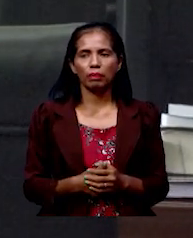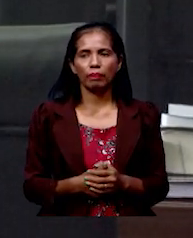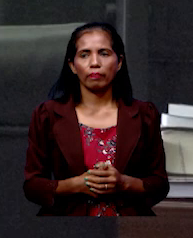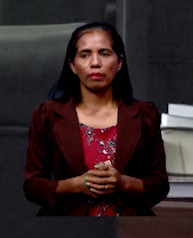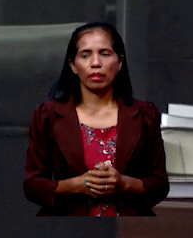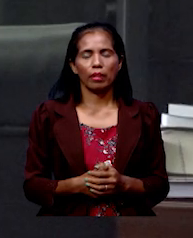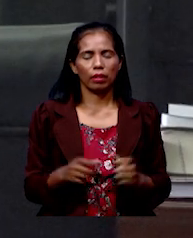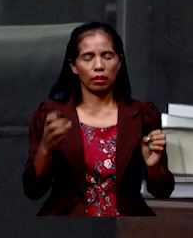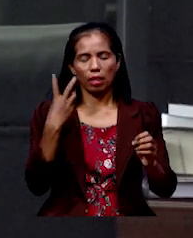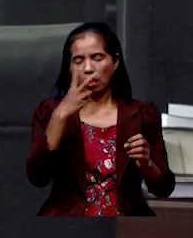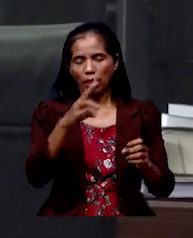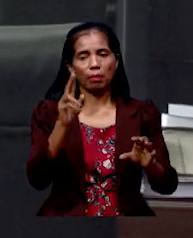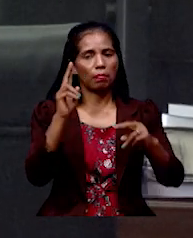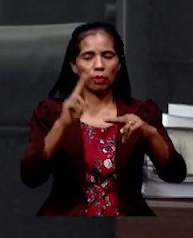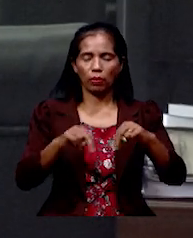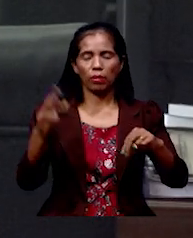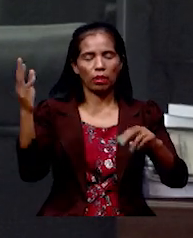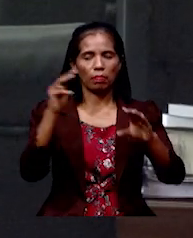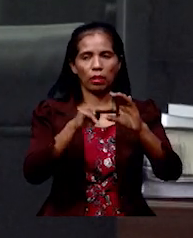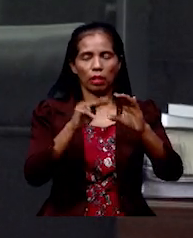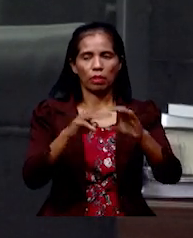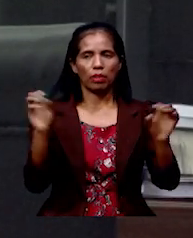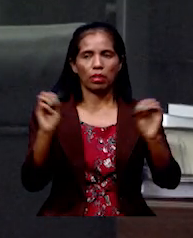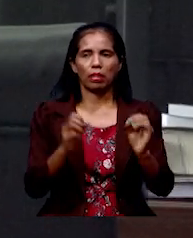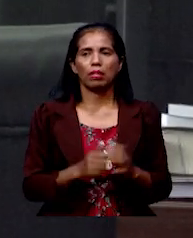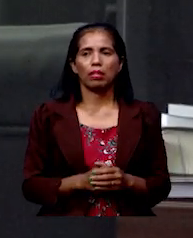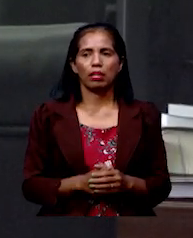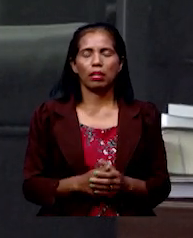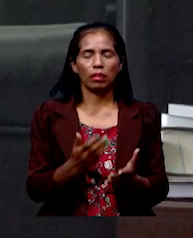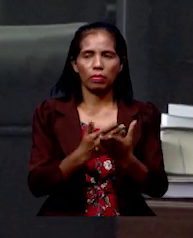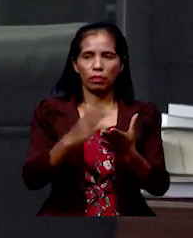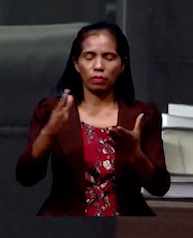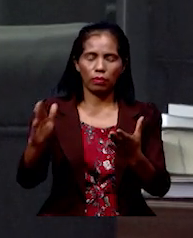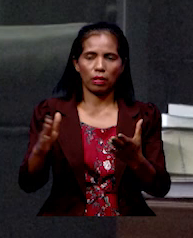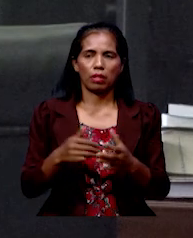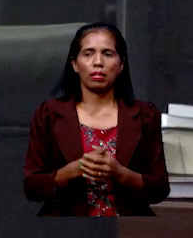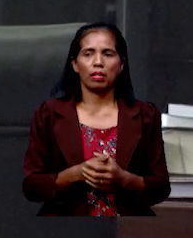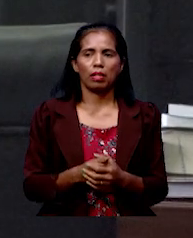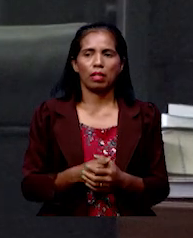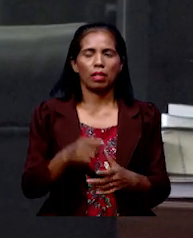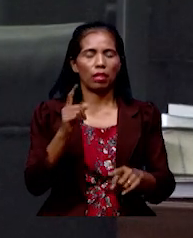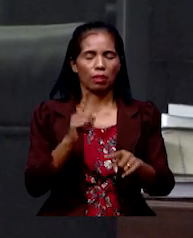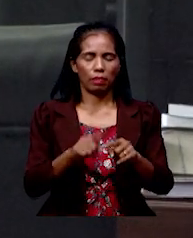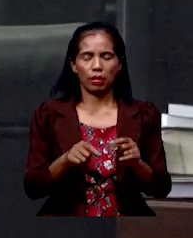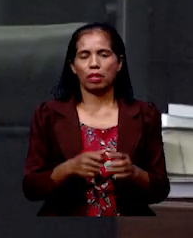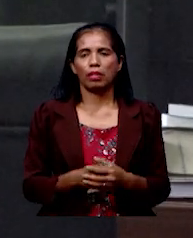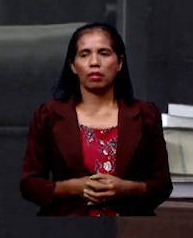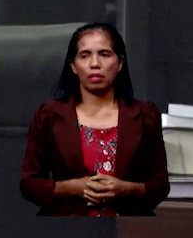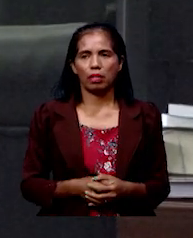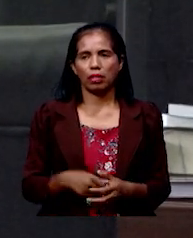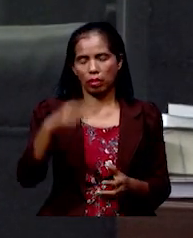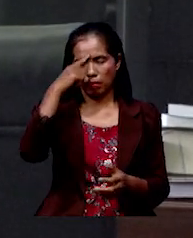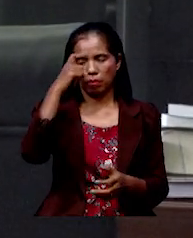mos la iha, tamba ito tani kataka e a relação é mantol, mas bem a distribuir para o município também lá todo, né? Também é uma